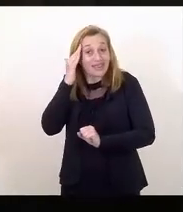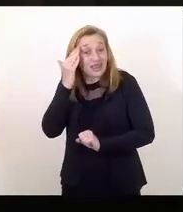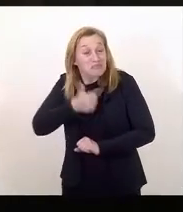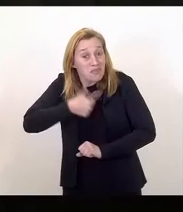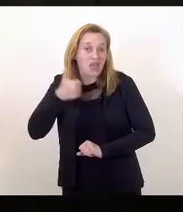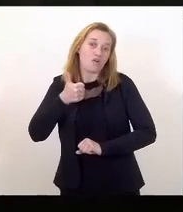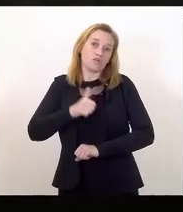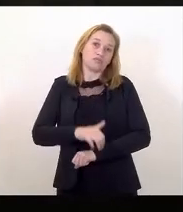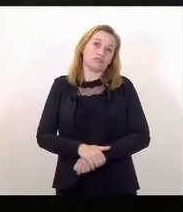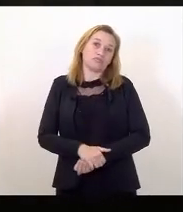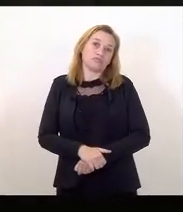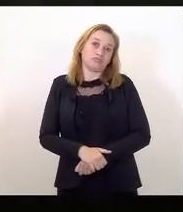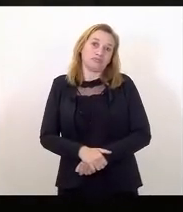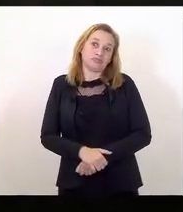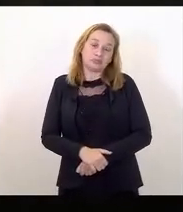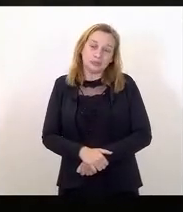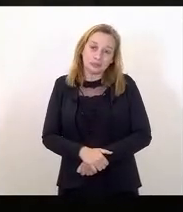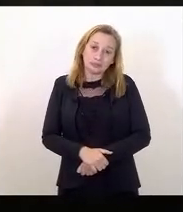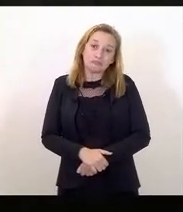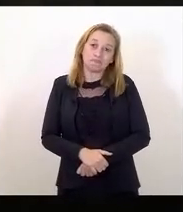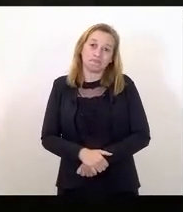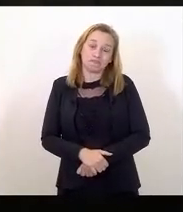pode entender a dimensão dela.